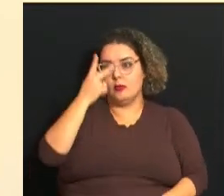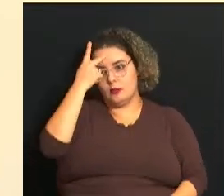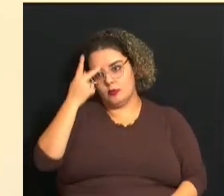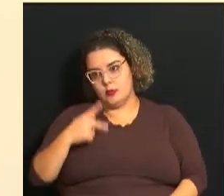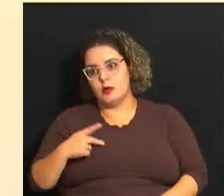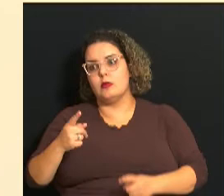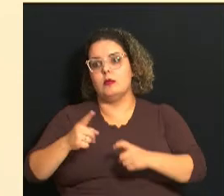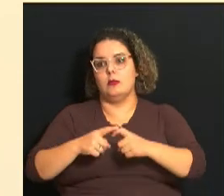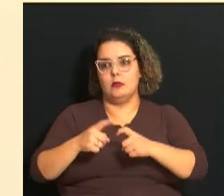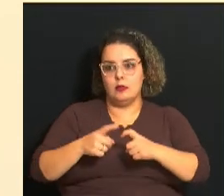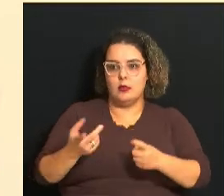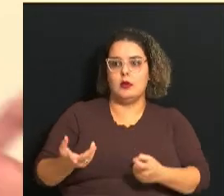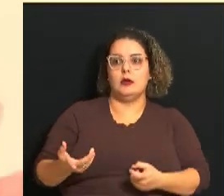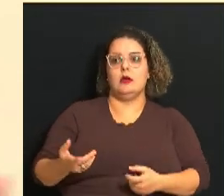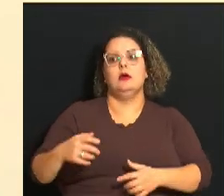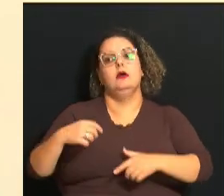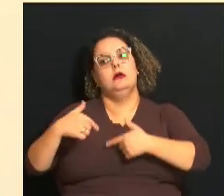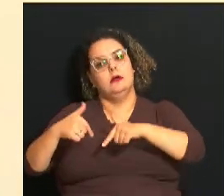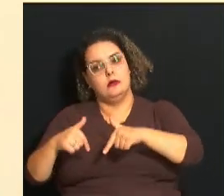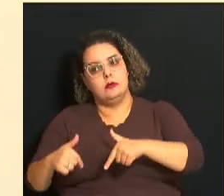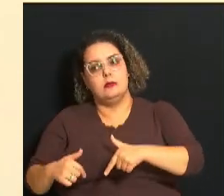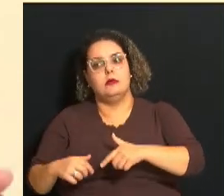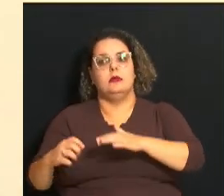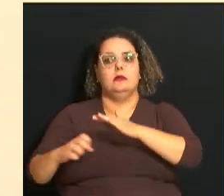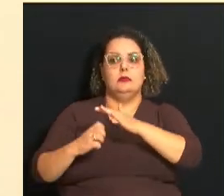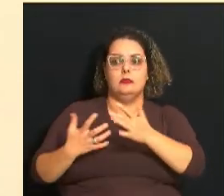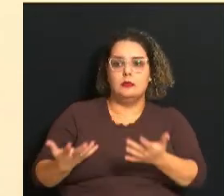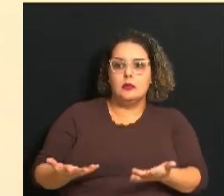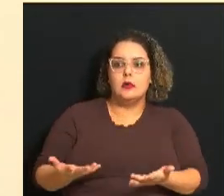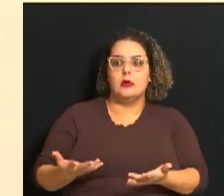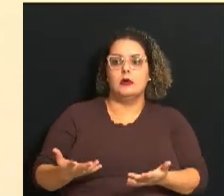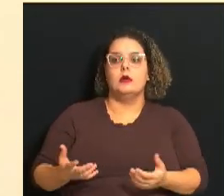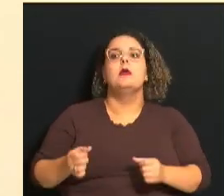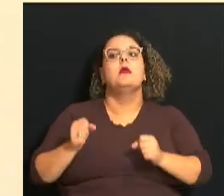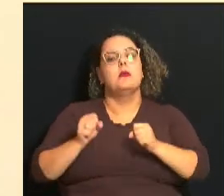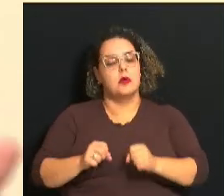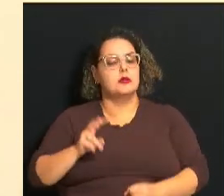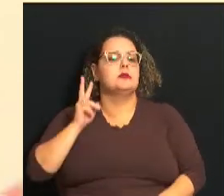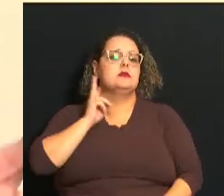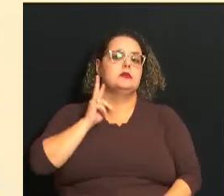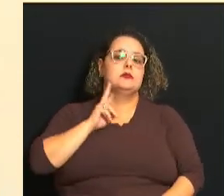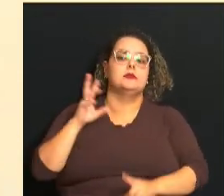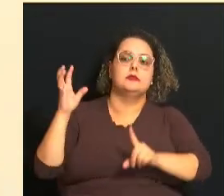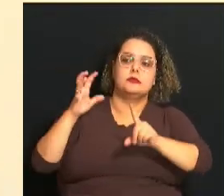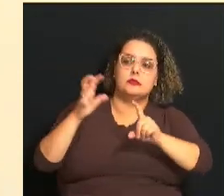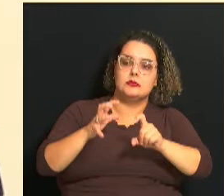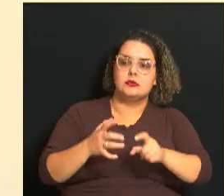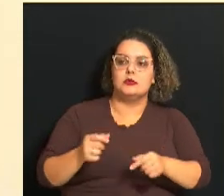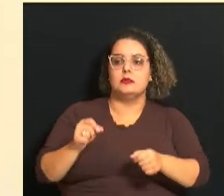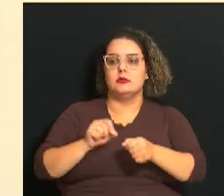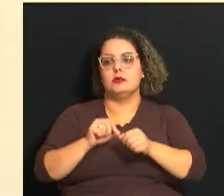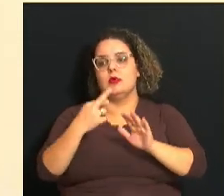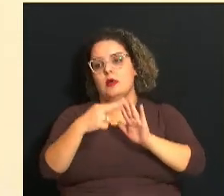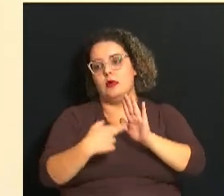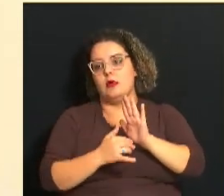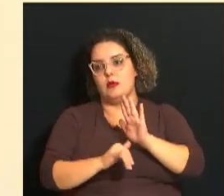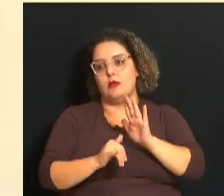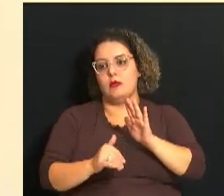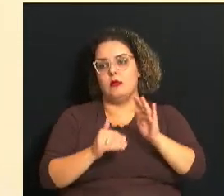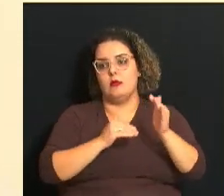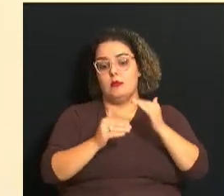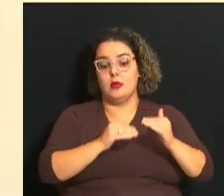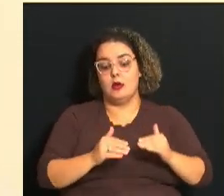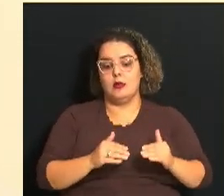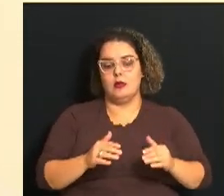também é constrangido e é empregado da empresa do departamento também pode ser vítima de assédio se ele fizer um relatório muito Progressista